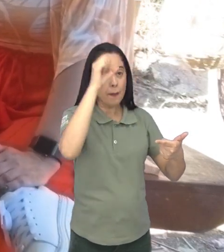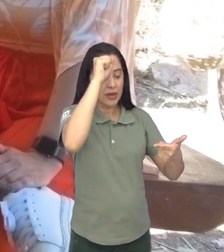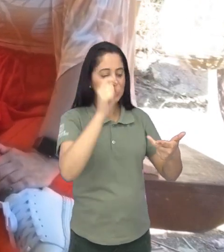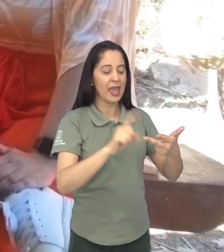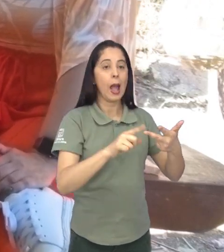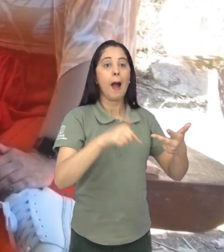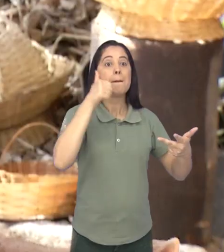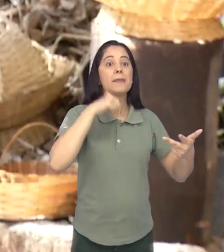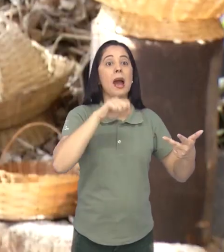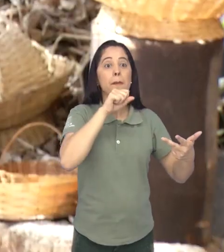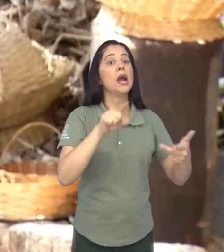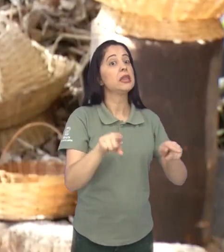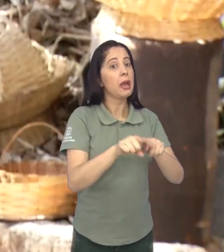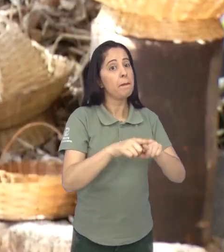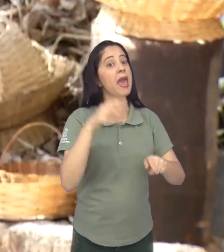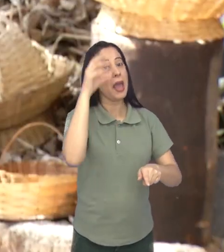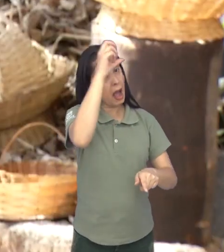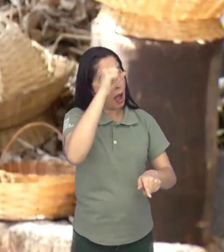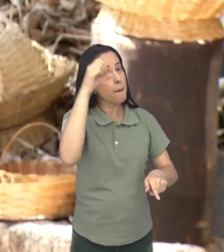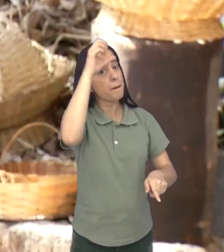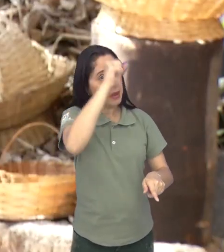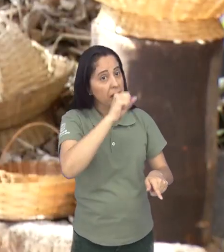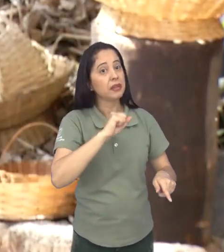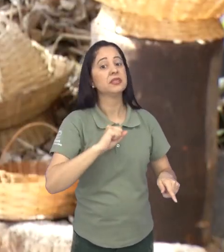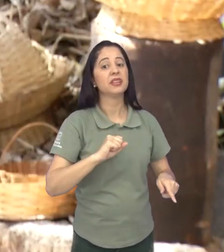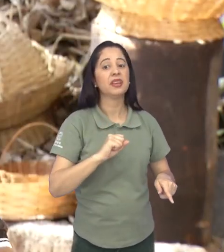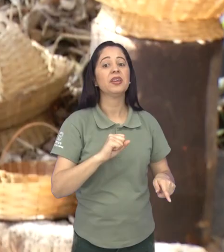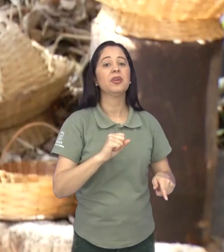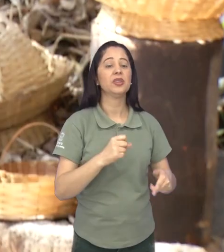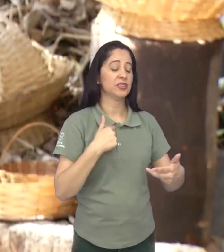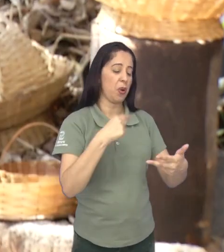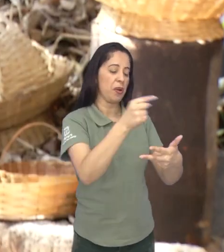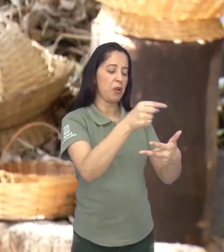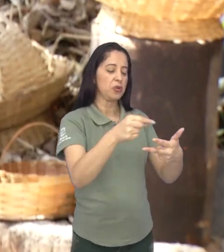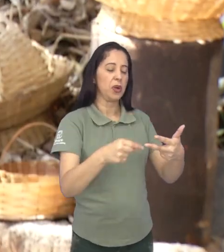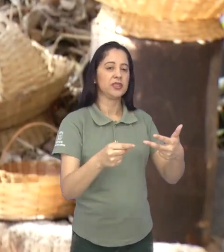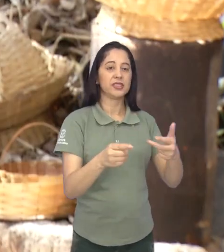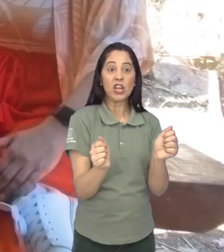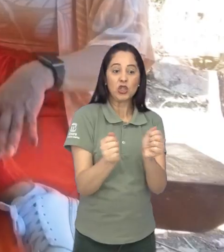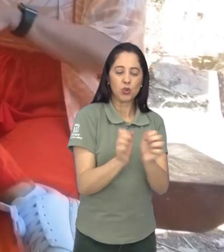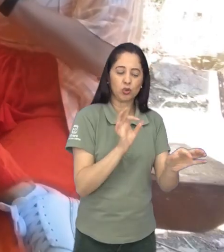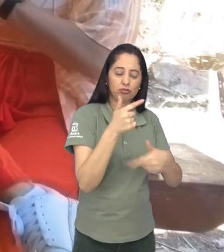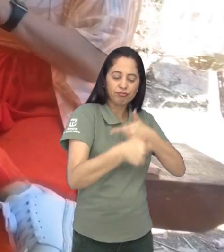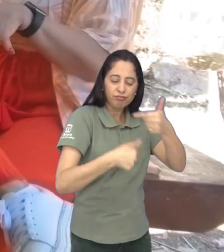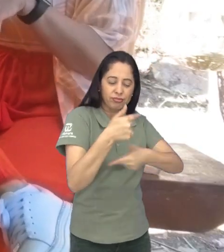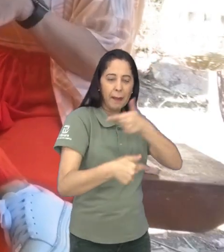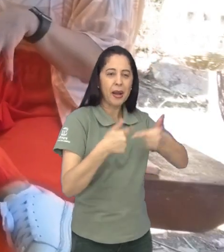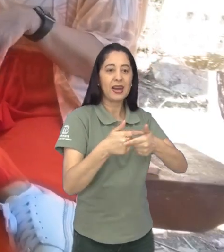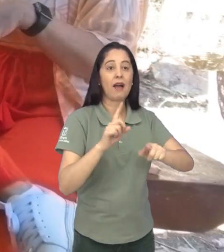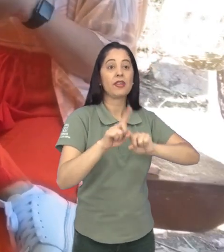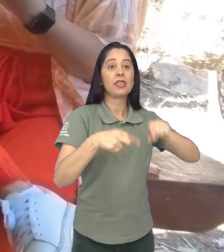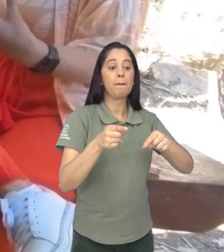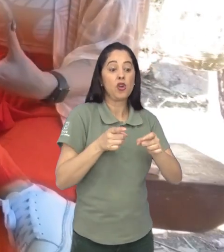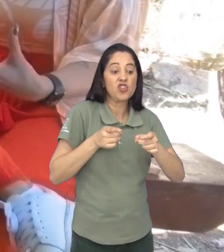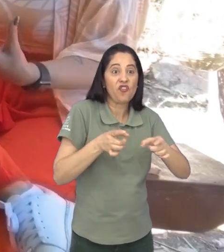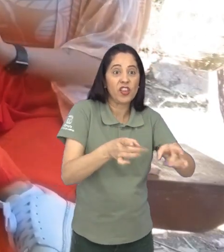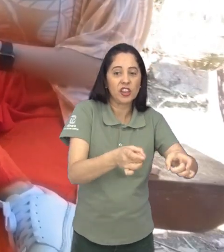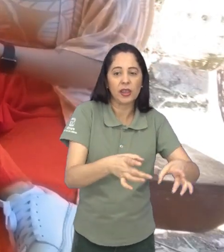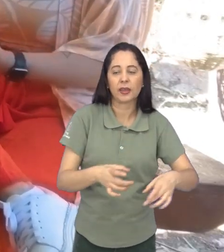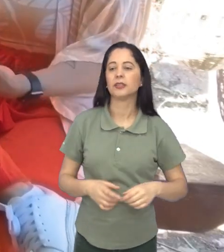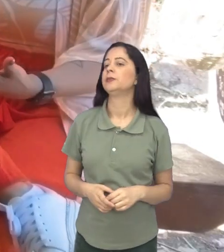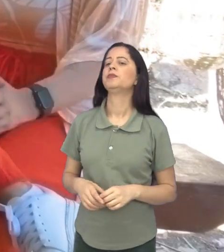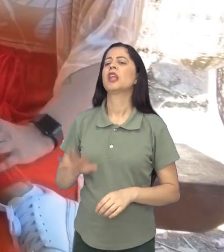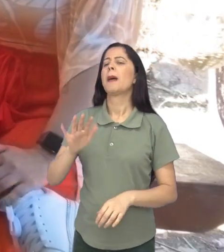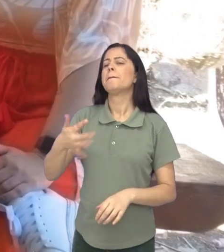e a minha mãe arrematava as peças e vendia. Em média, quanto tempo você